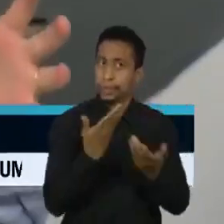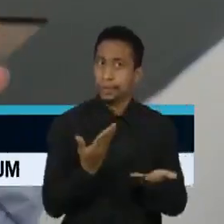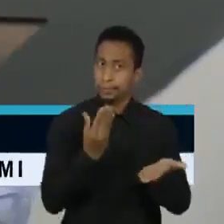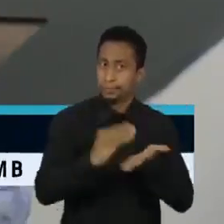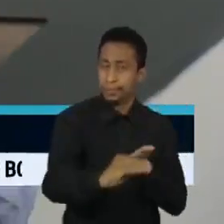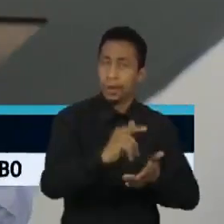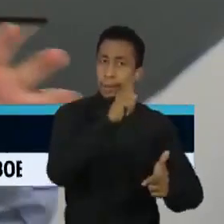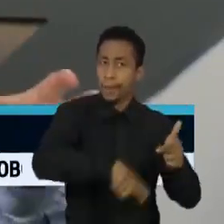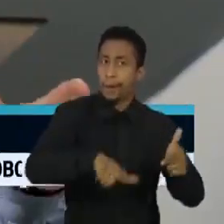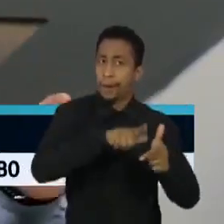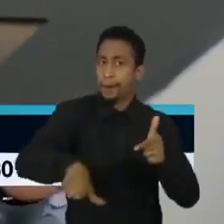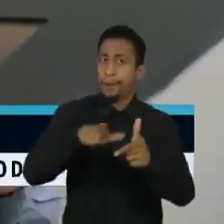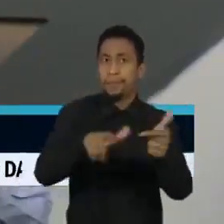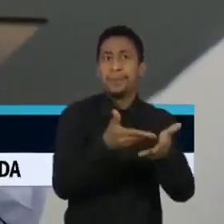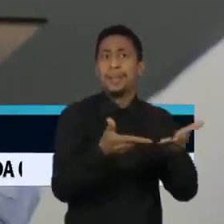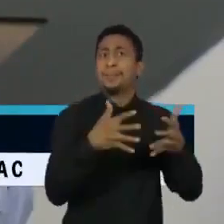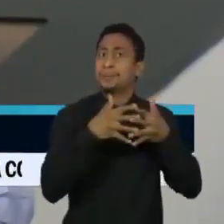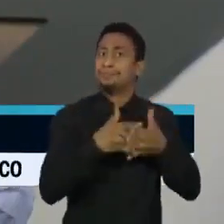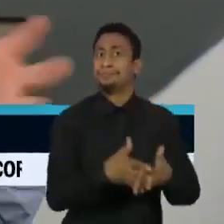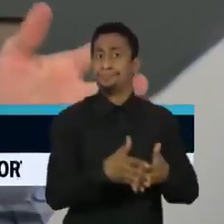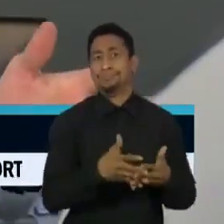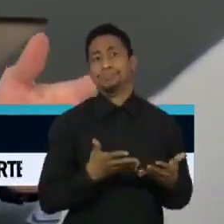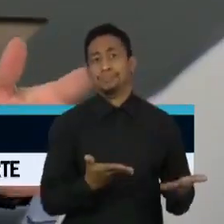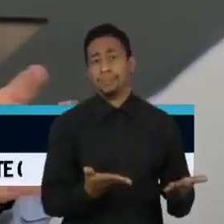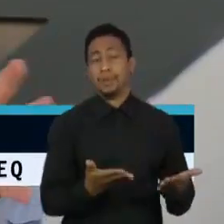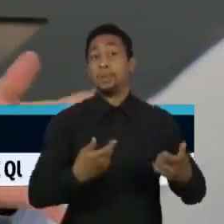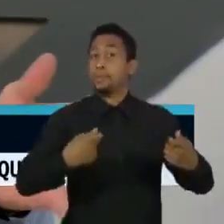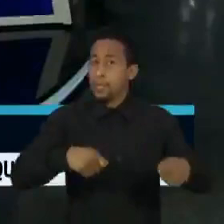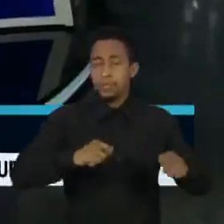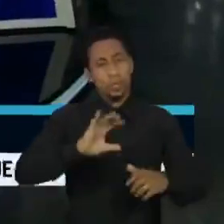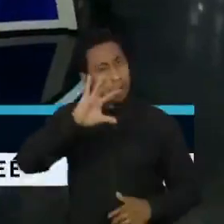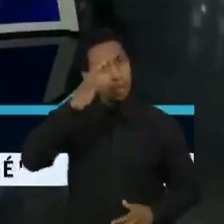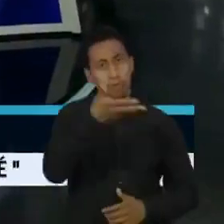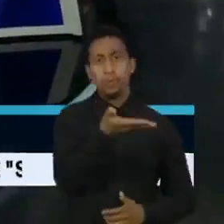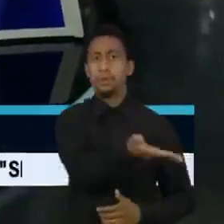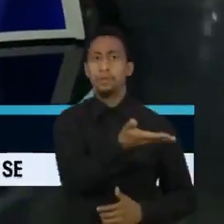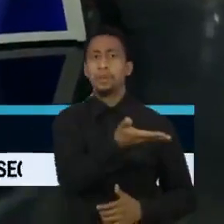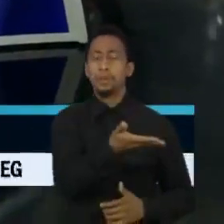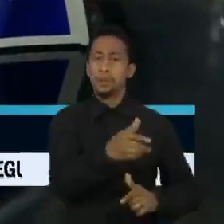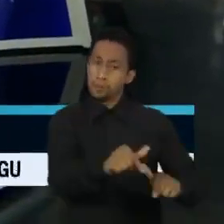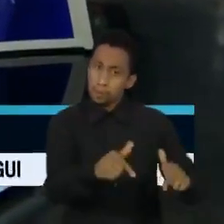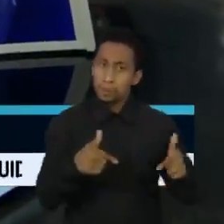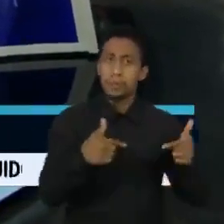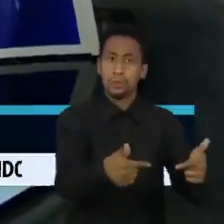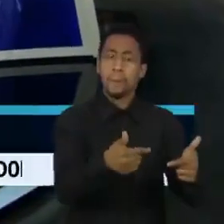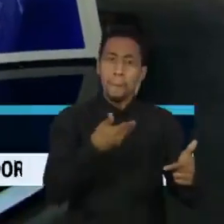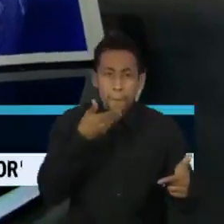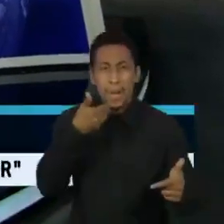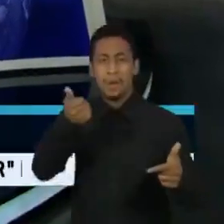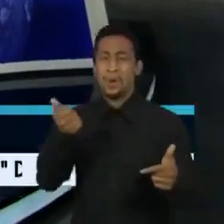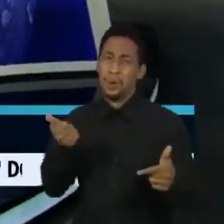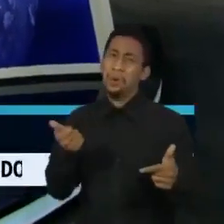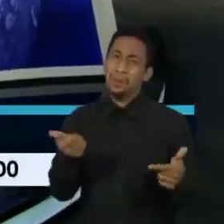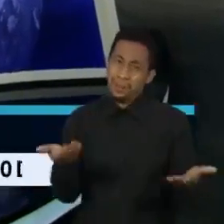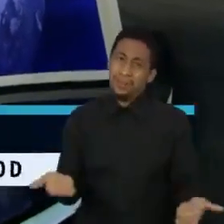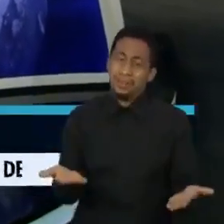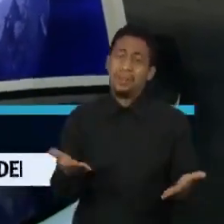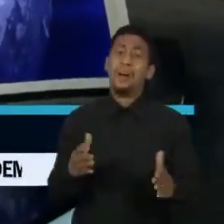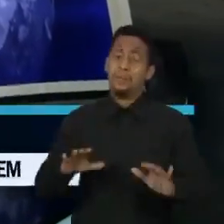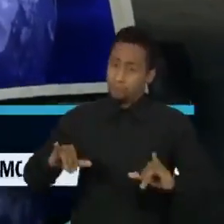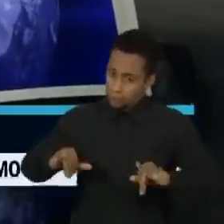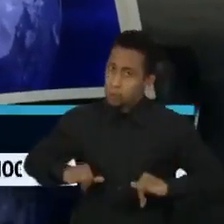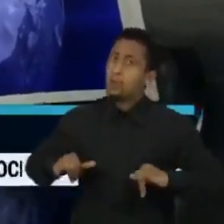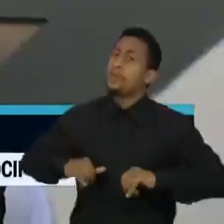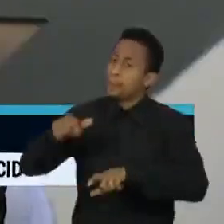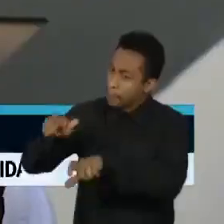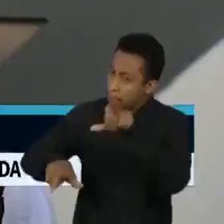problemas mais complexos, com certeza, mas nós teríamos que estar resolvendo de uma forma mais adequada do que estamos fazendo agora. Vai sofrer um monte